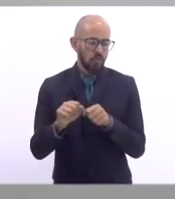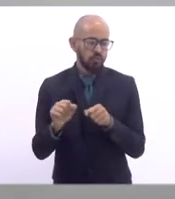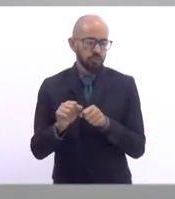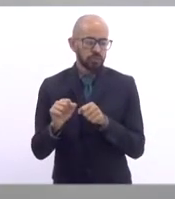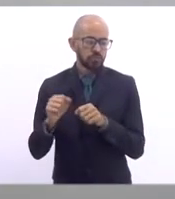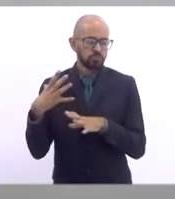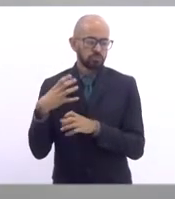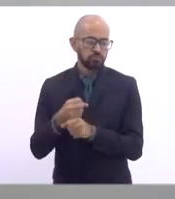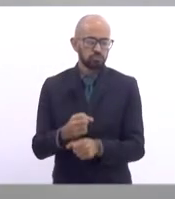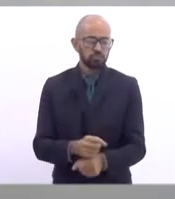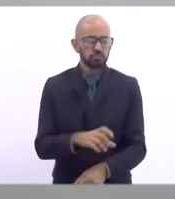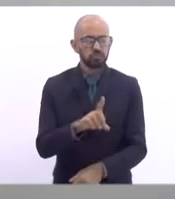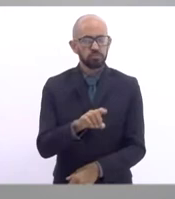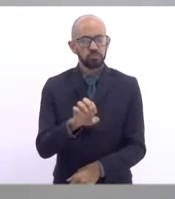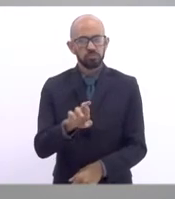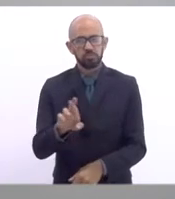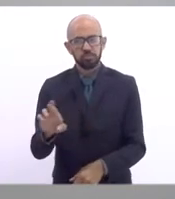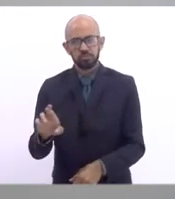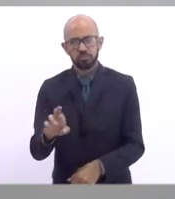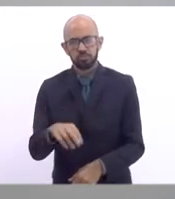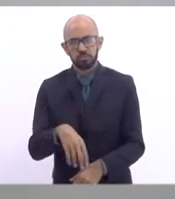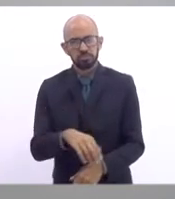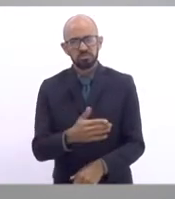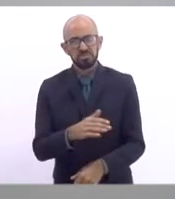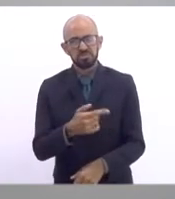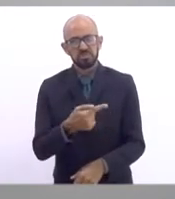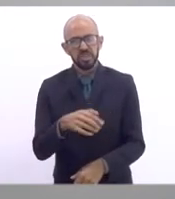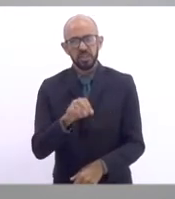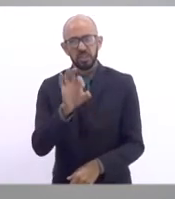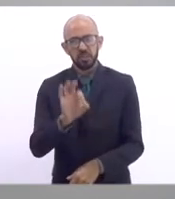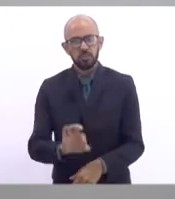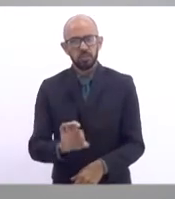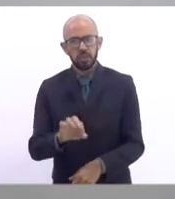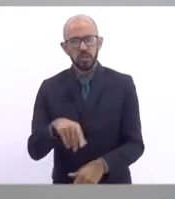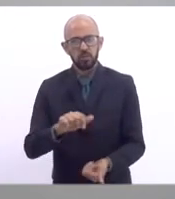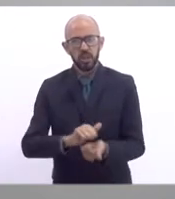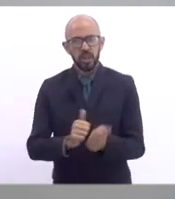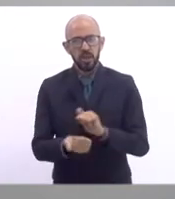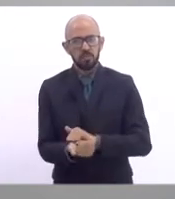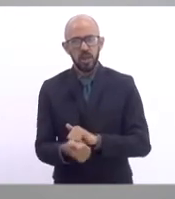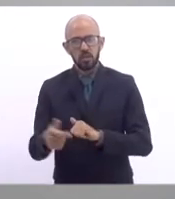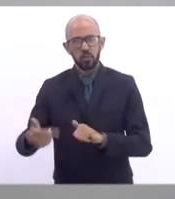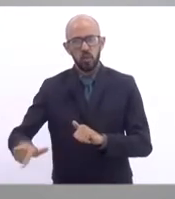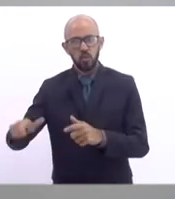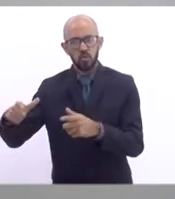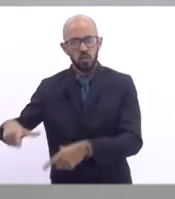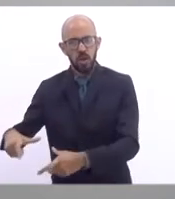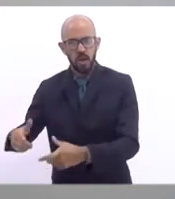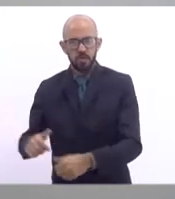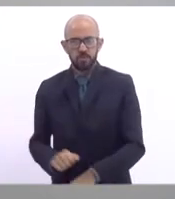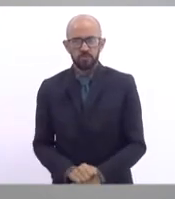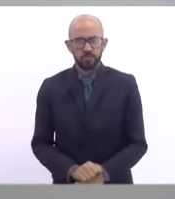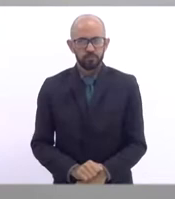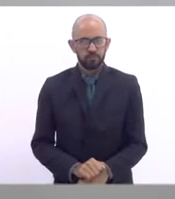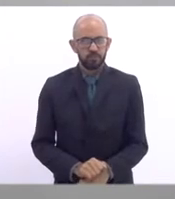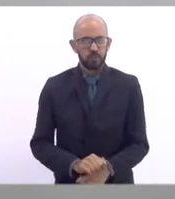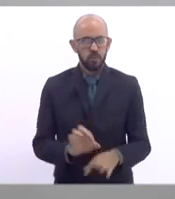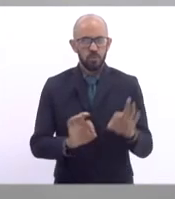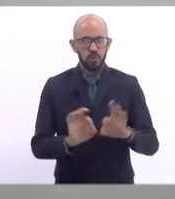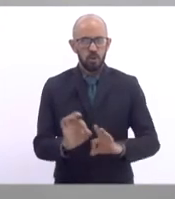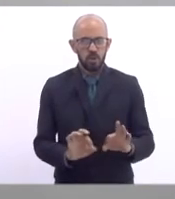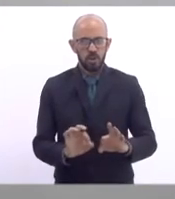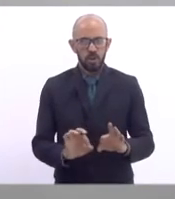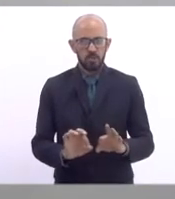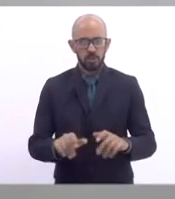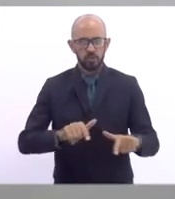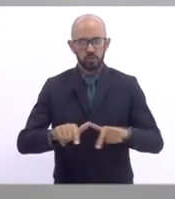Dr setenta por cento não é foi remanejado e o programa de trabalho extinto